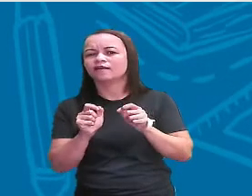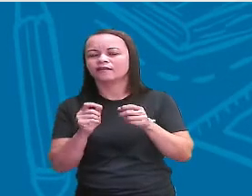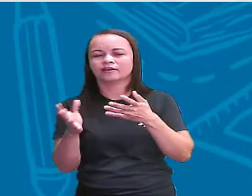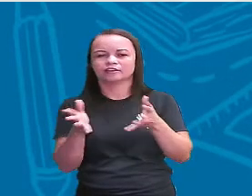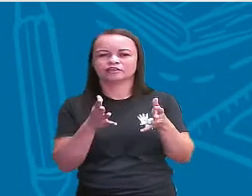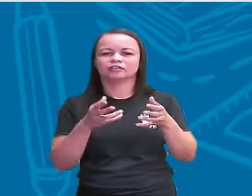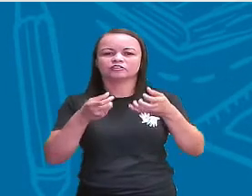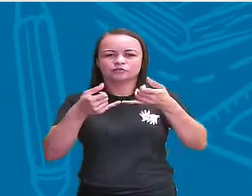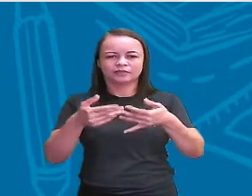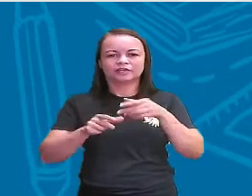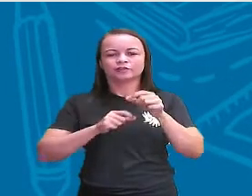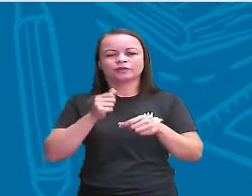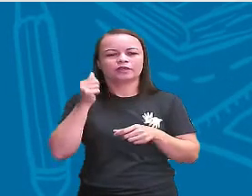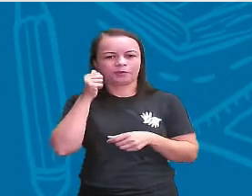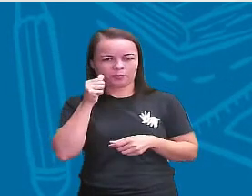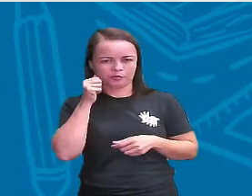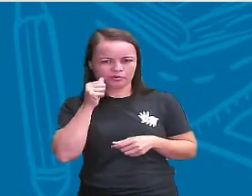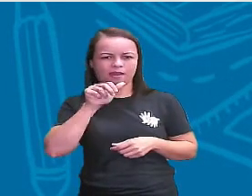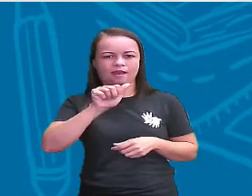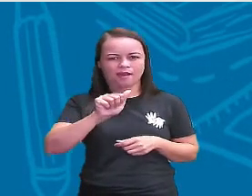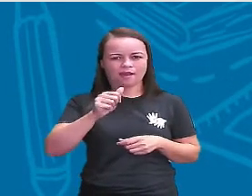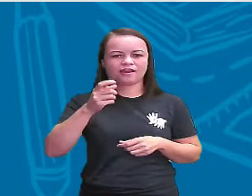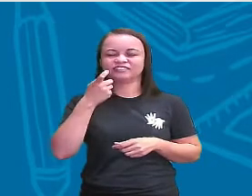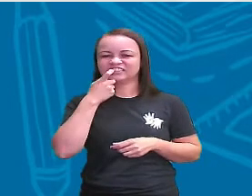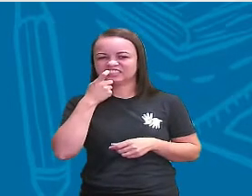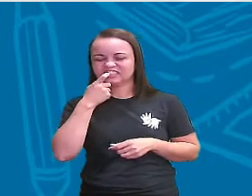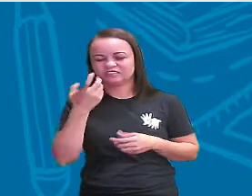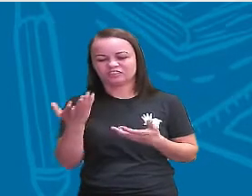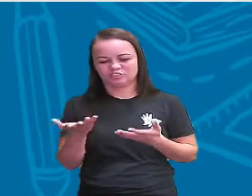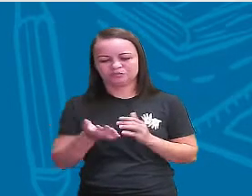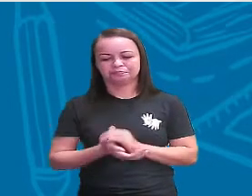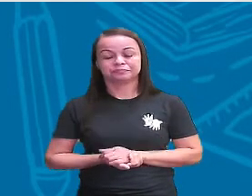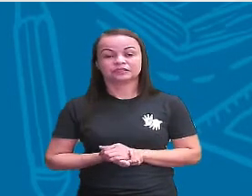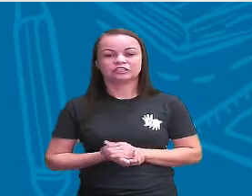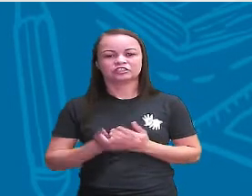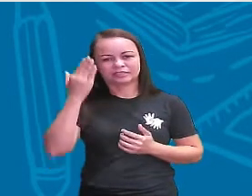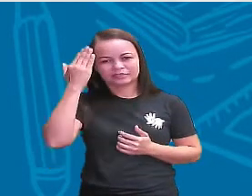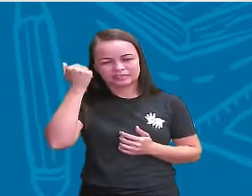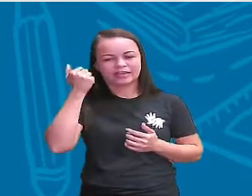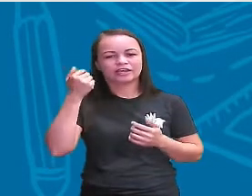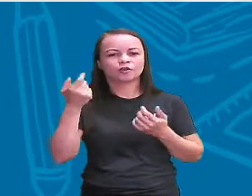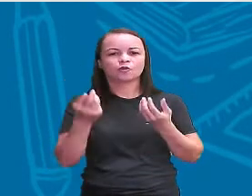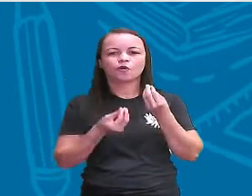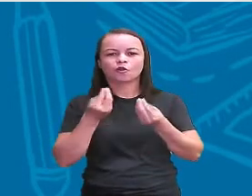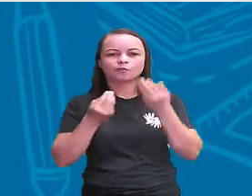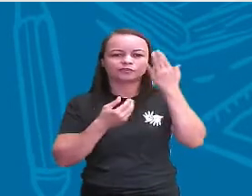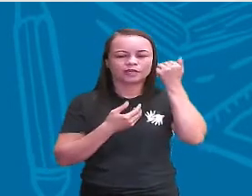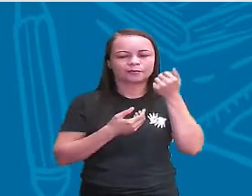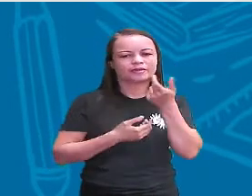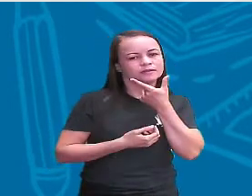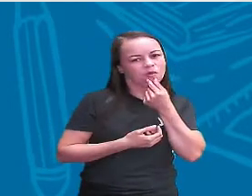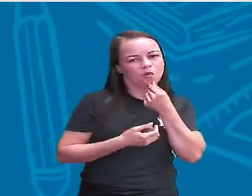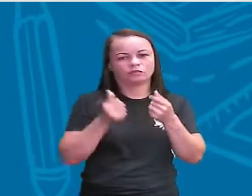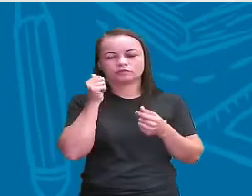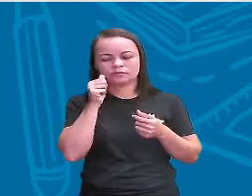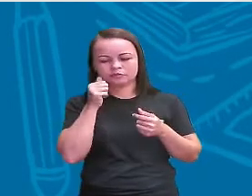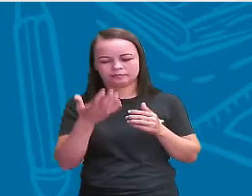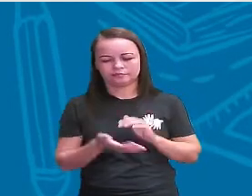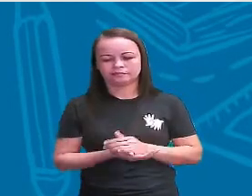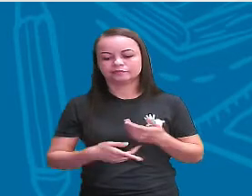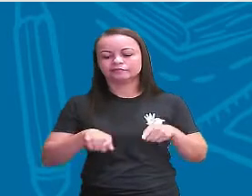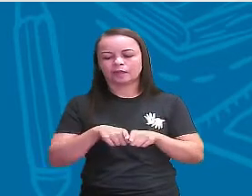a dentista é uma mulher. Então aí já deu para identificar o gênero. Como o